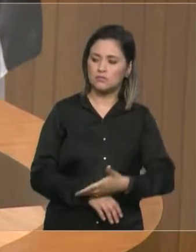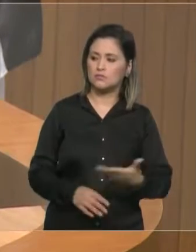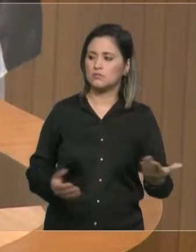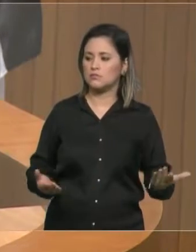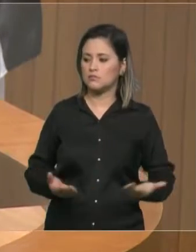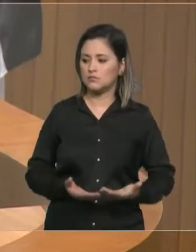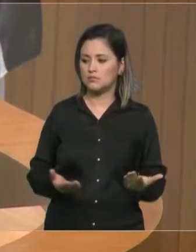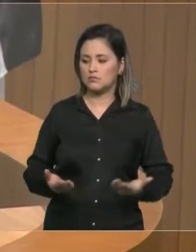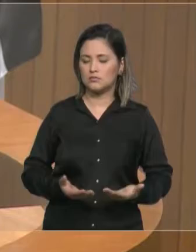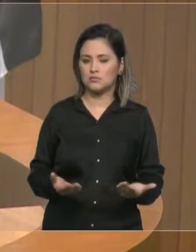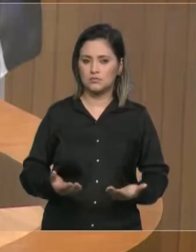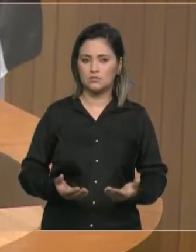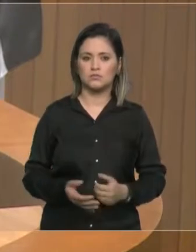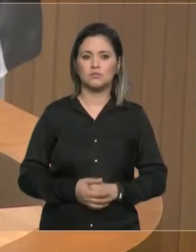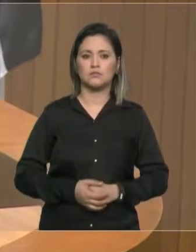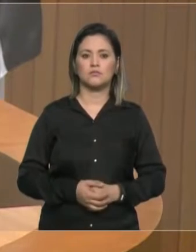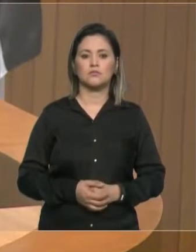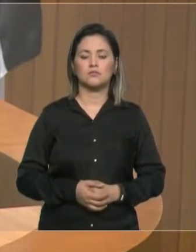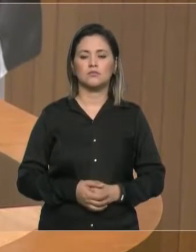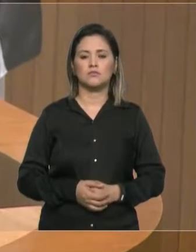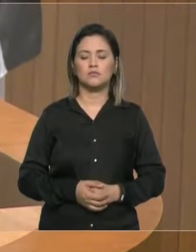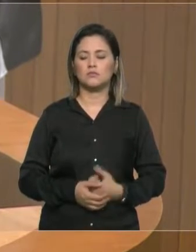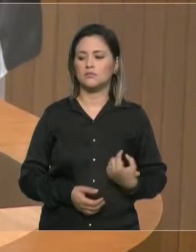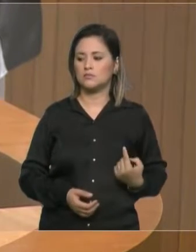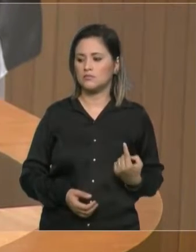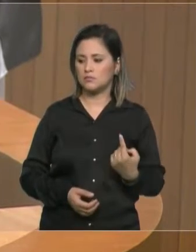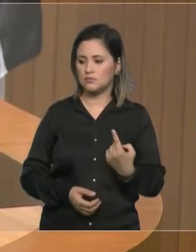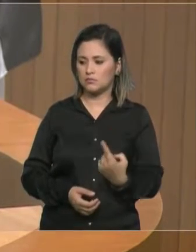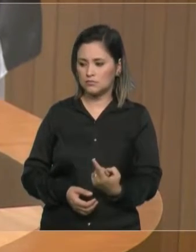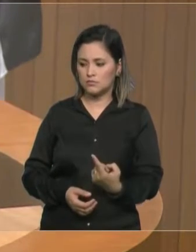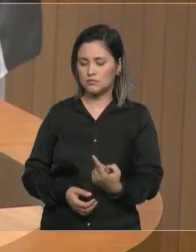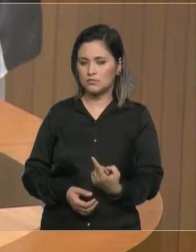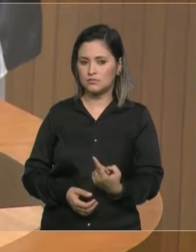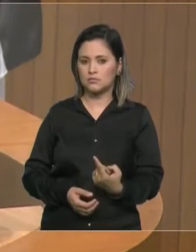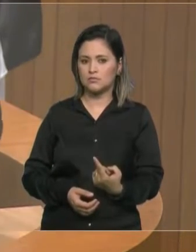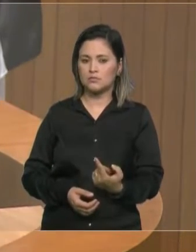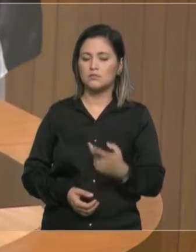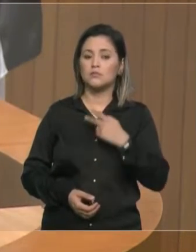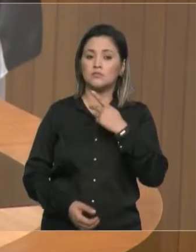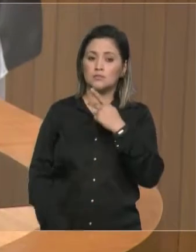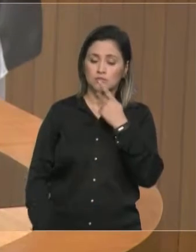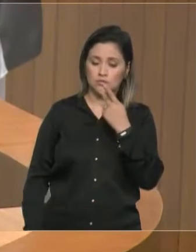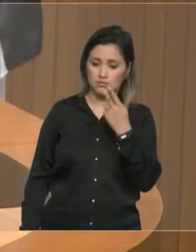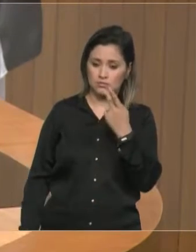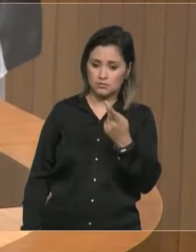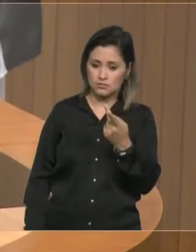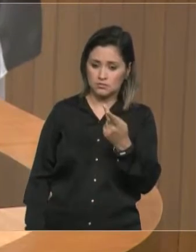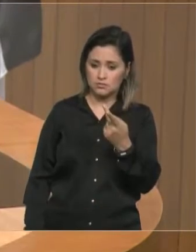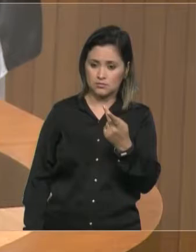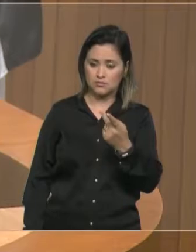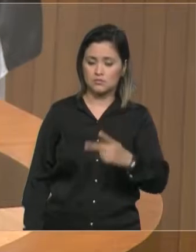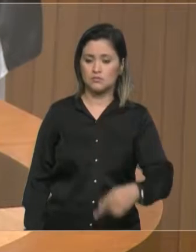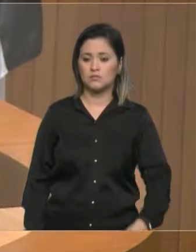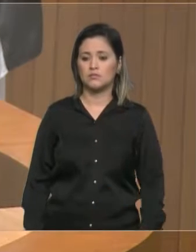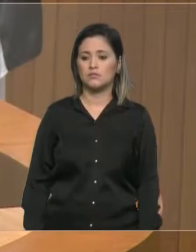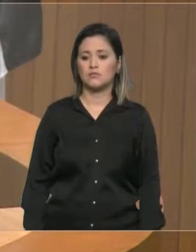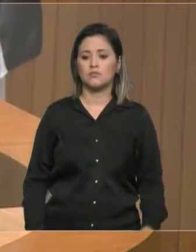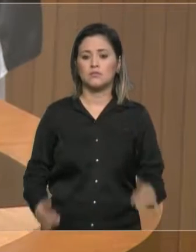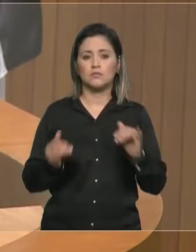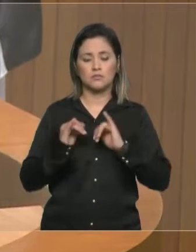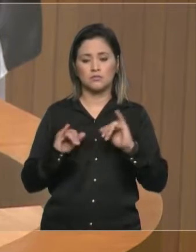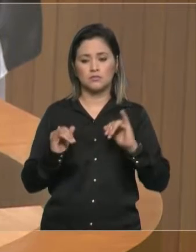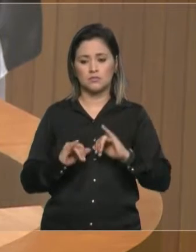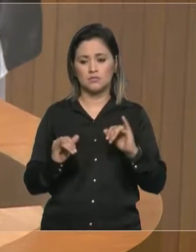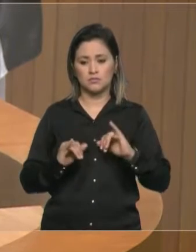Senhor presidente, eu venho aqui a essa tribuna destacar o anúncio, né, do